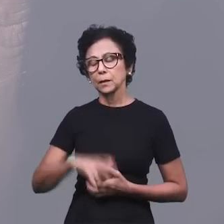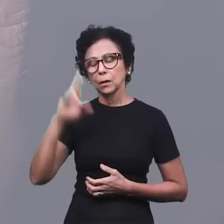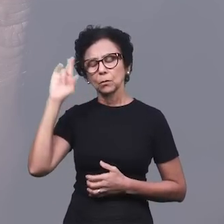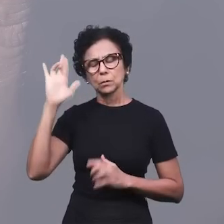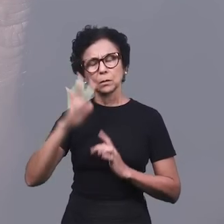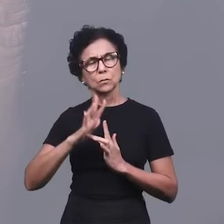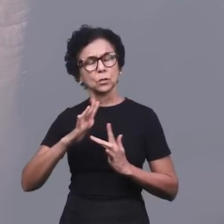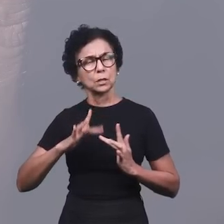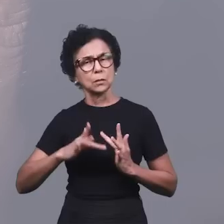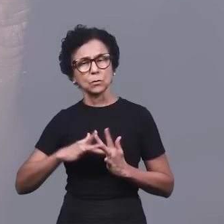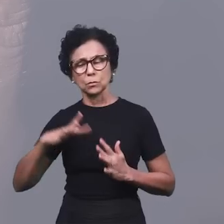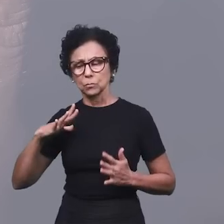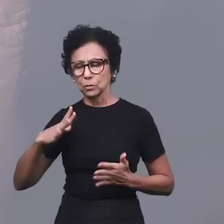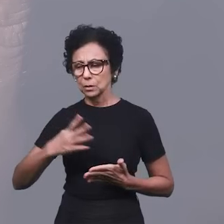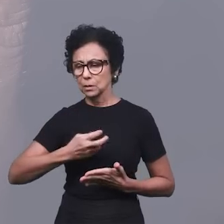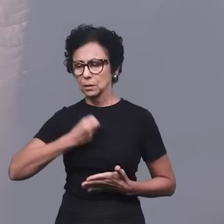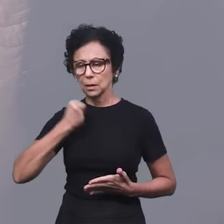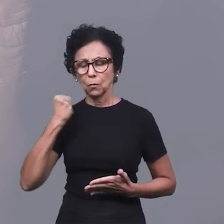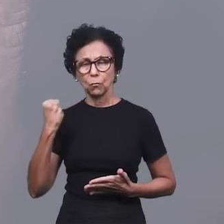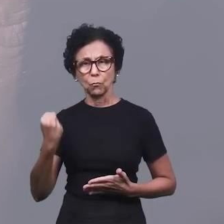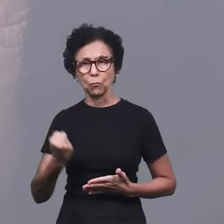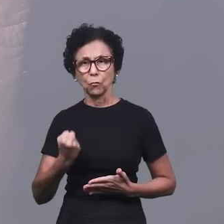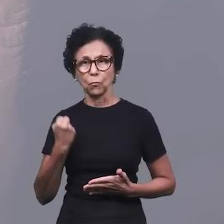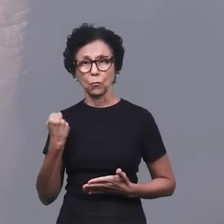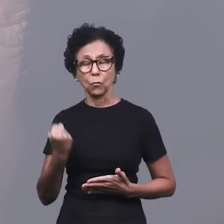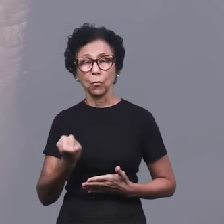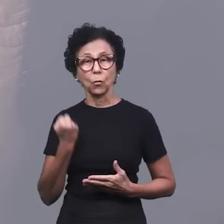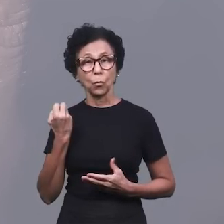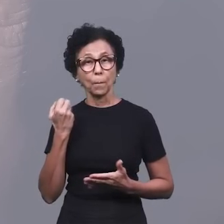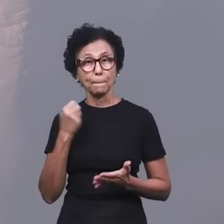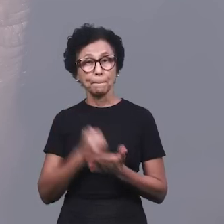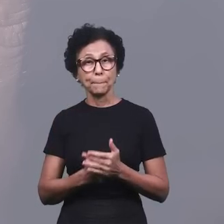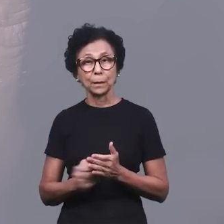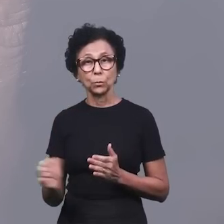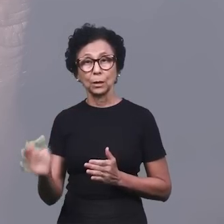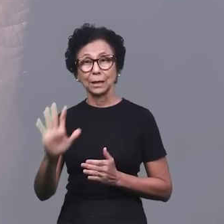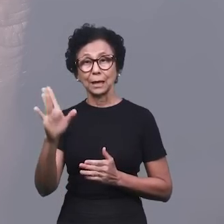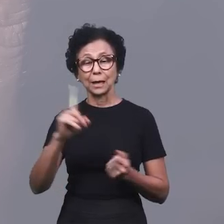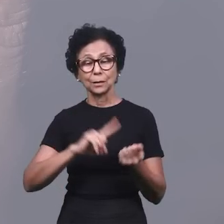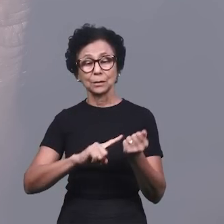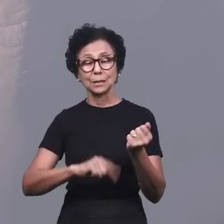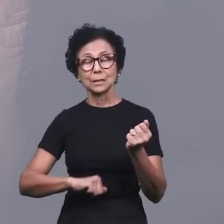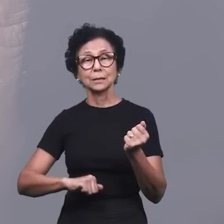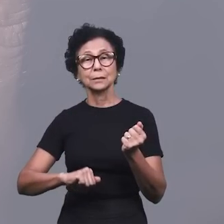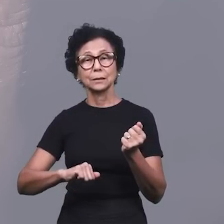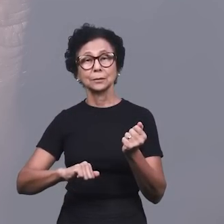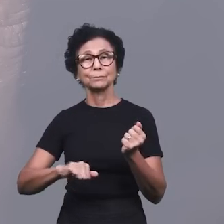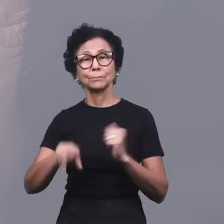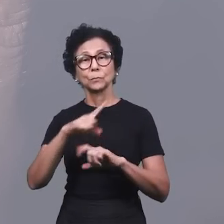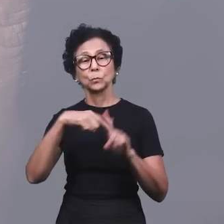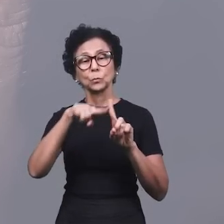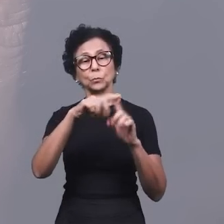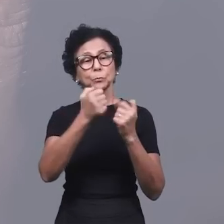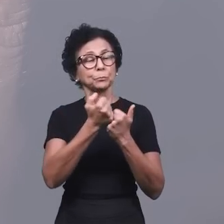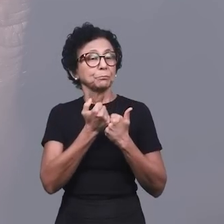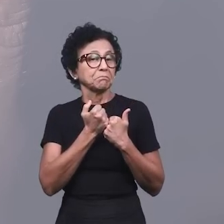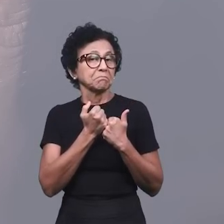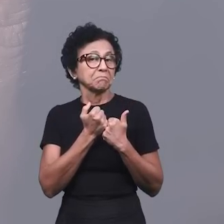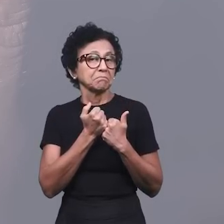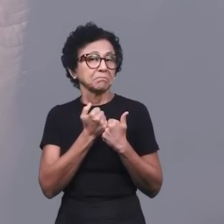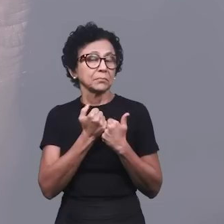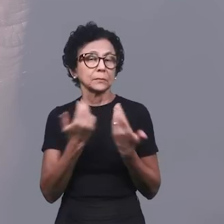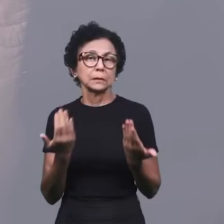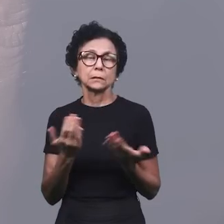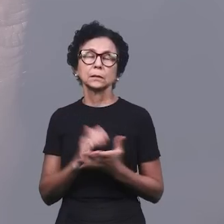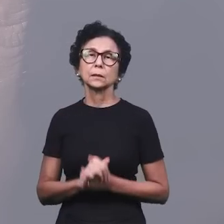Jesus nos resgatou com o preço da vida do seu sangue. Prata, redenção, resgate.